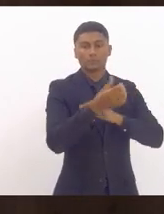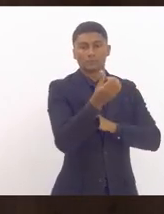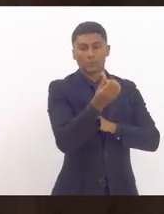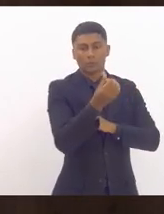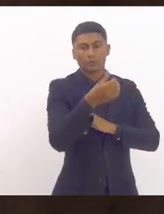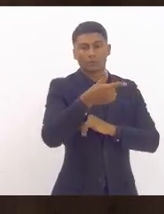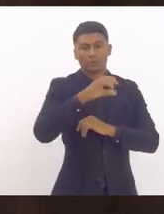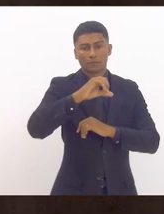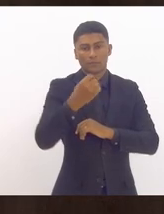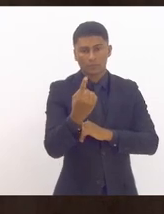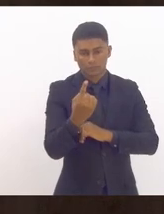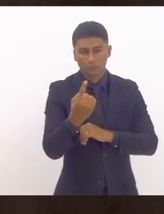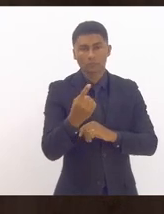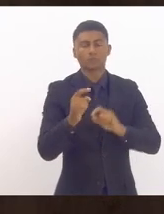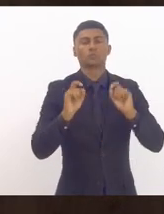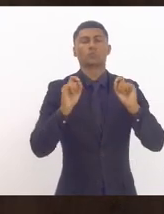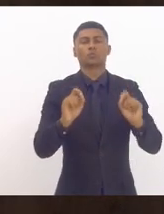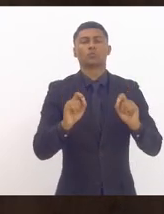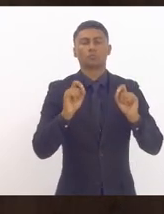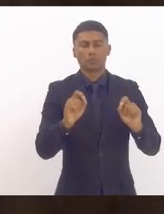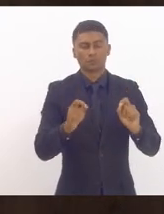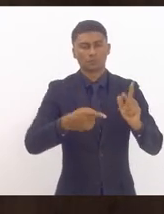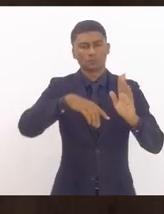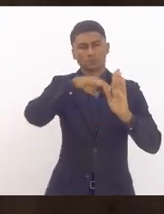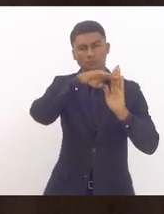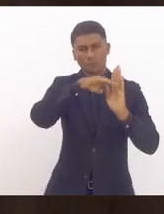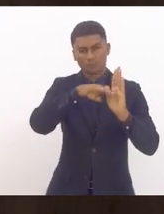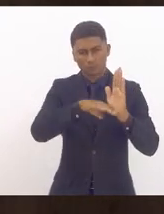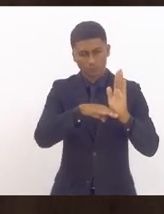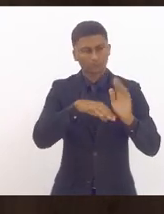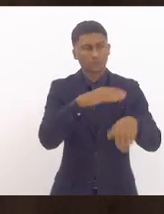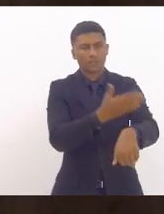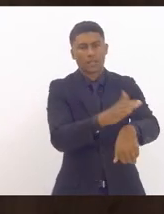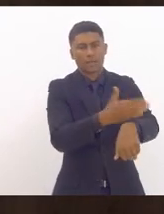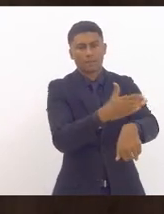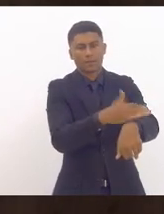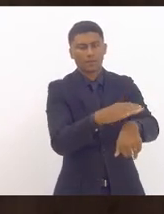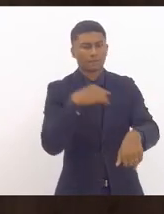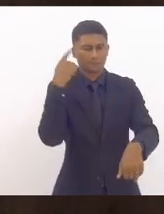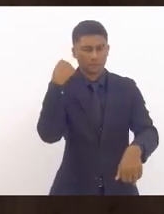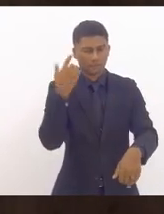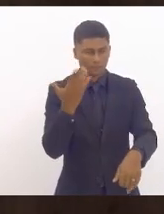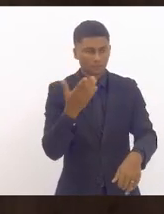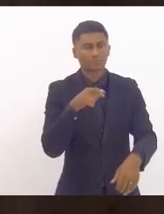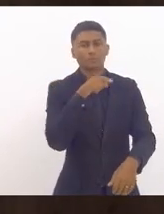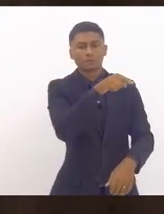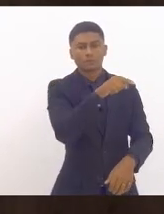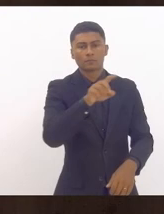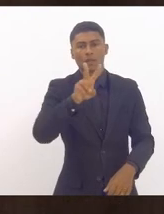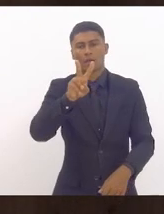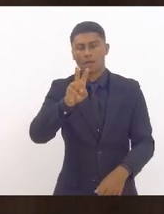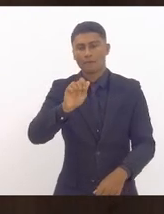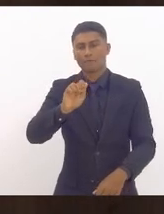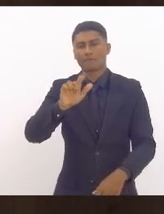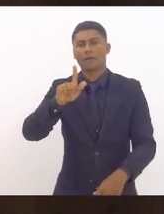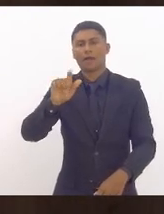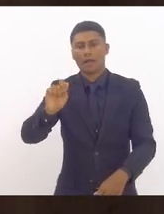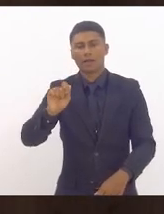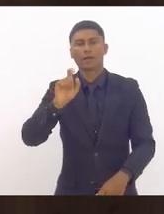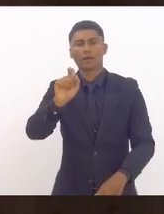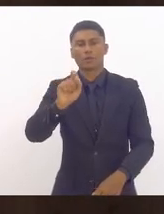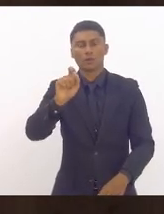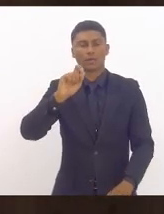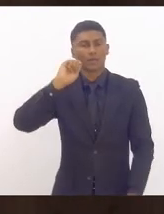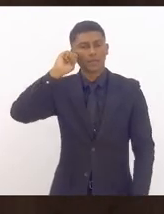onde couber, aplica-se ao programa de residência jurídica a reserva de vagas para negros